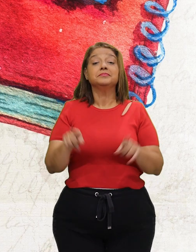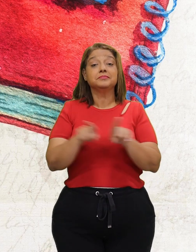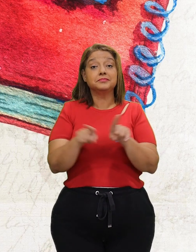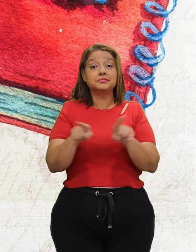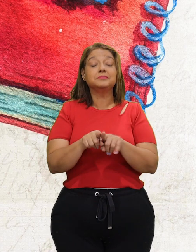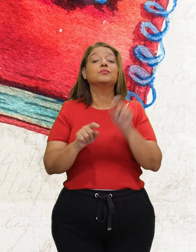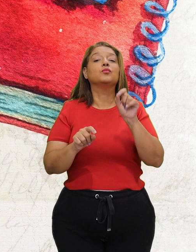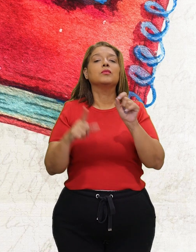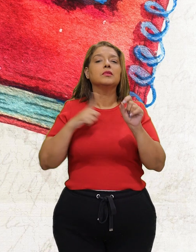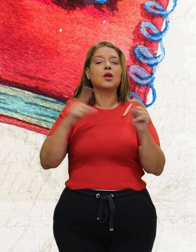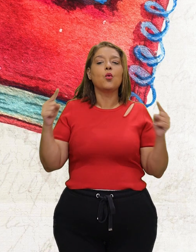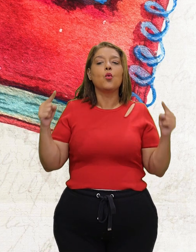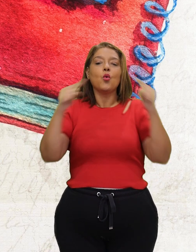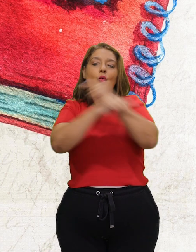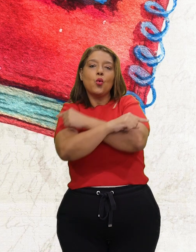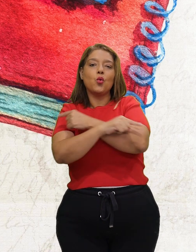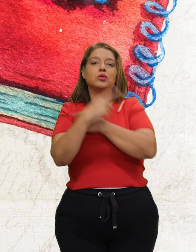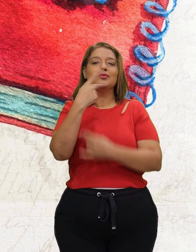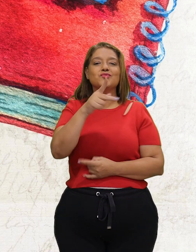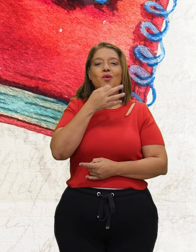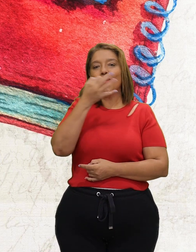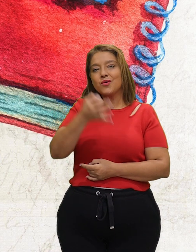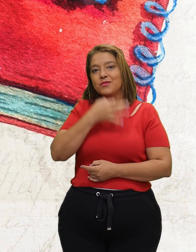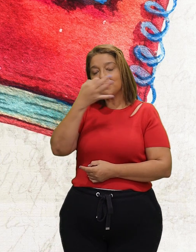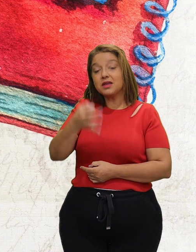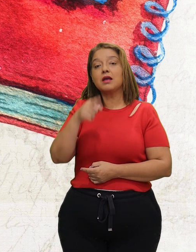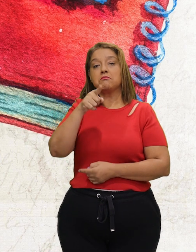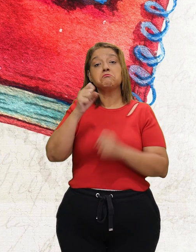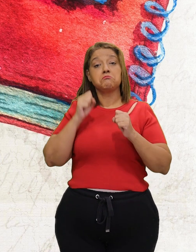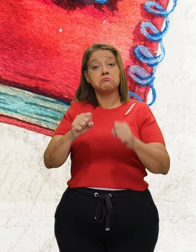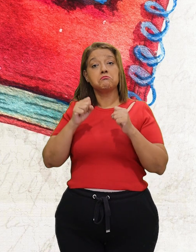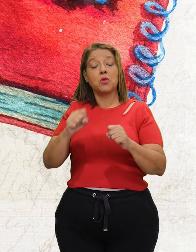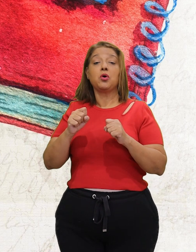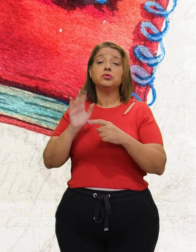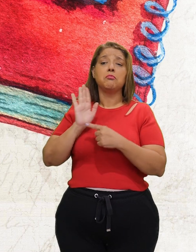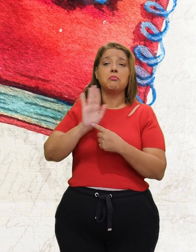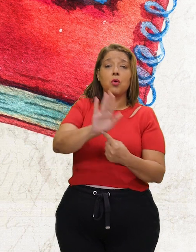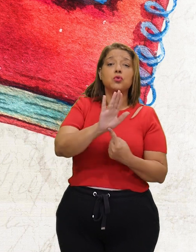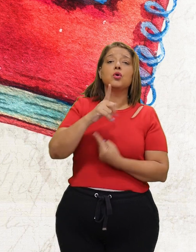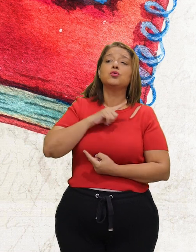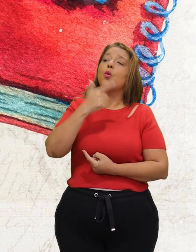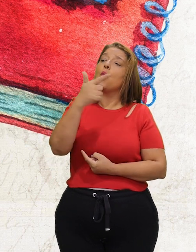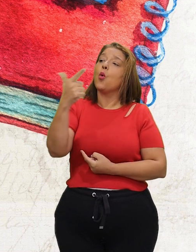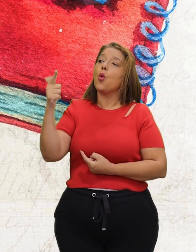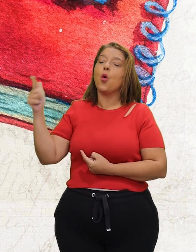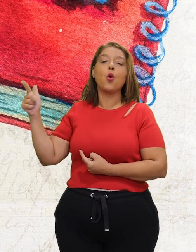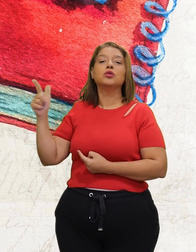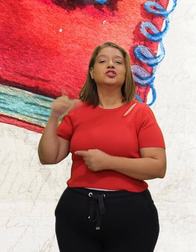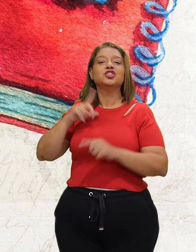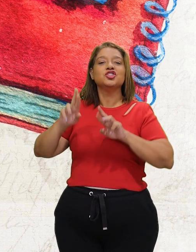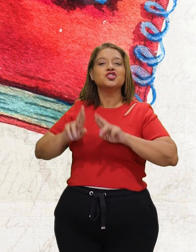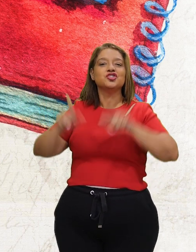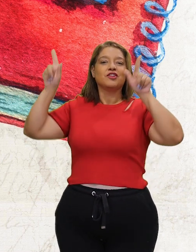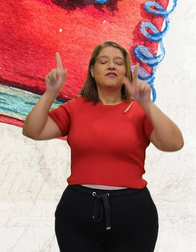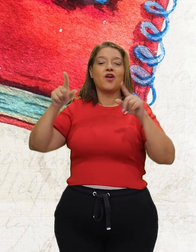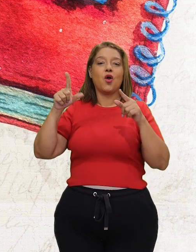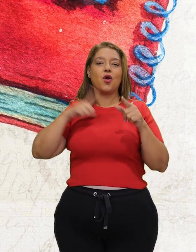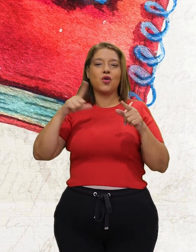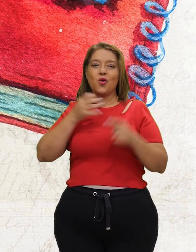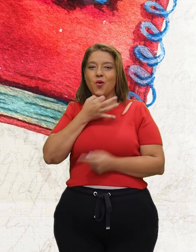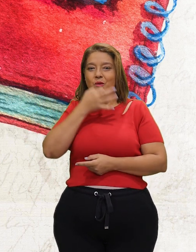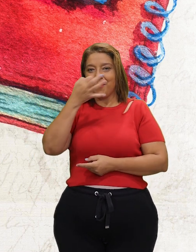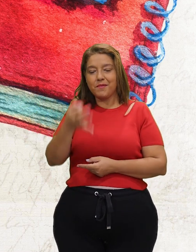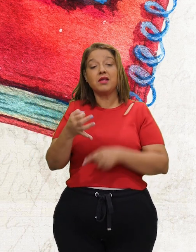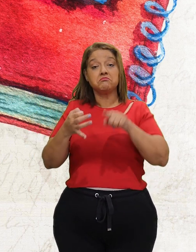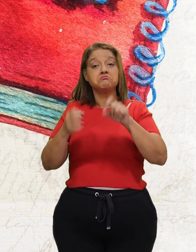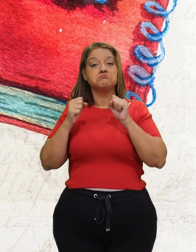Considere também os contra-argumentos, ou seja, apresente possíveis objeções à tese e apresente um argumento mais